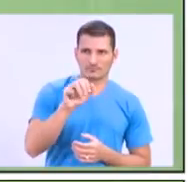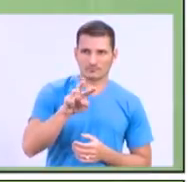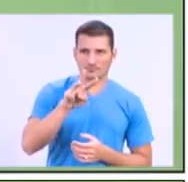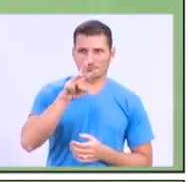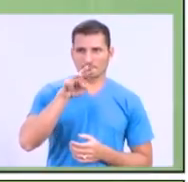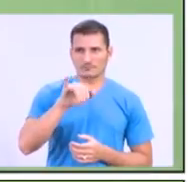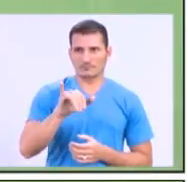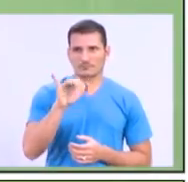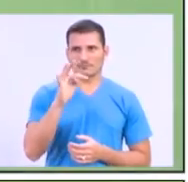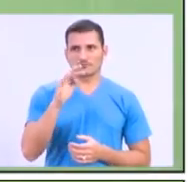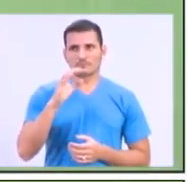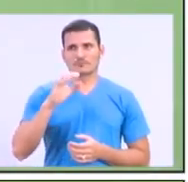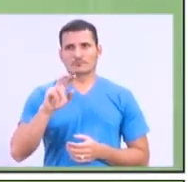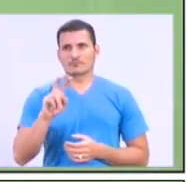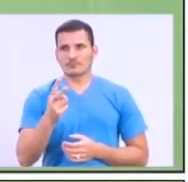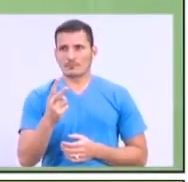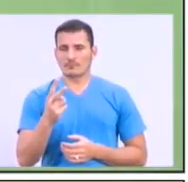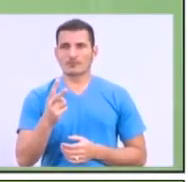para